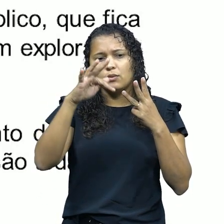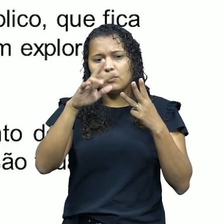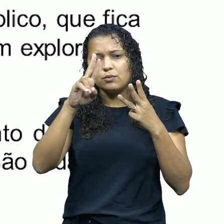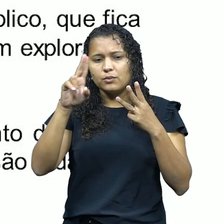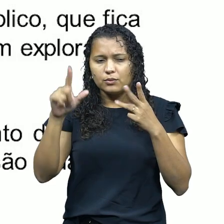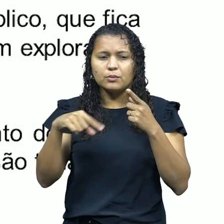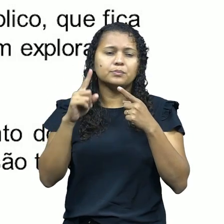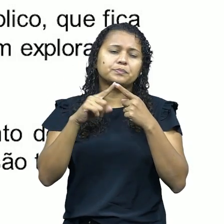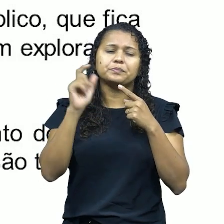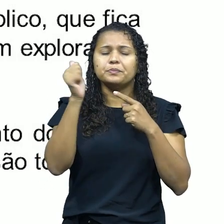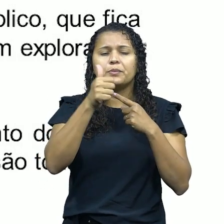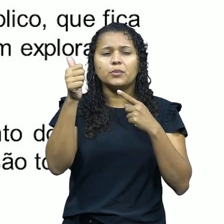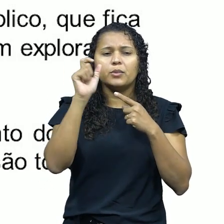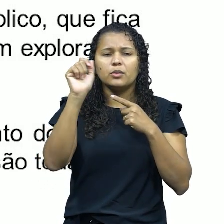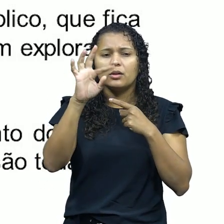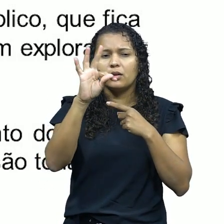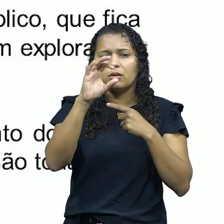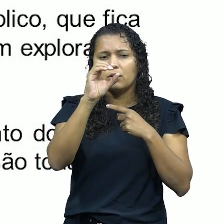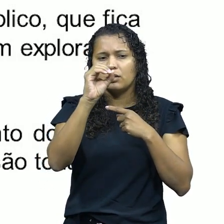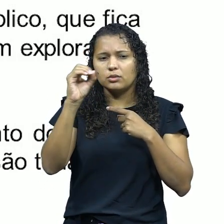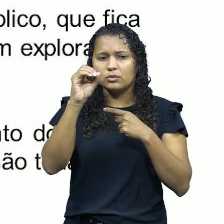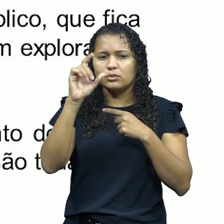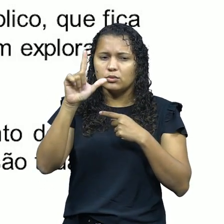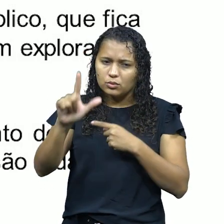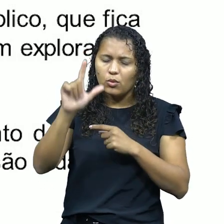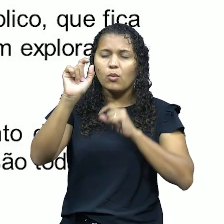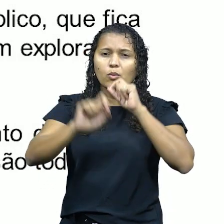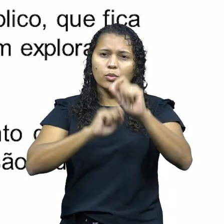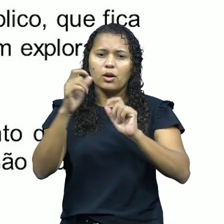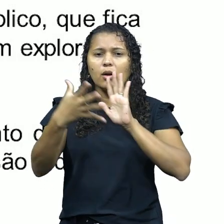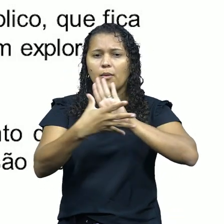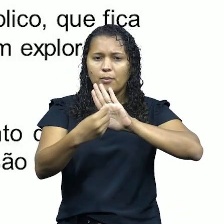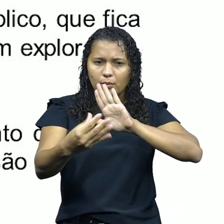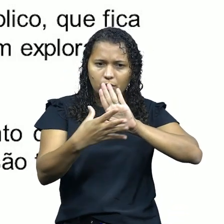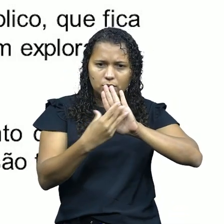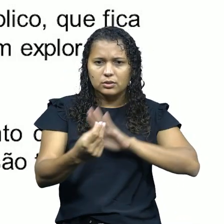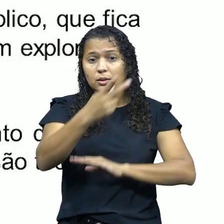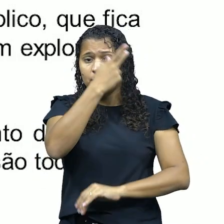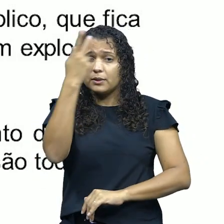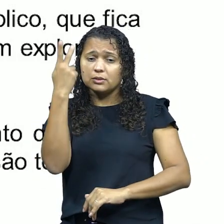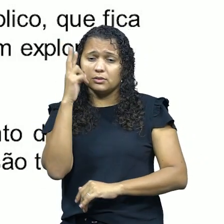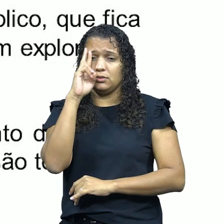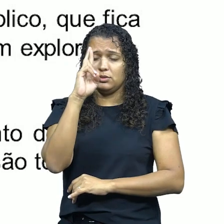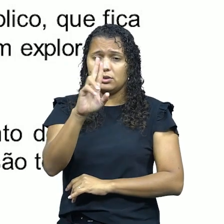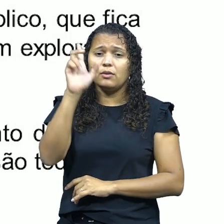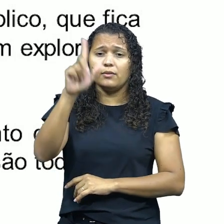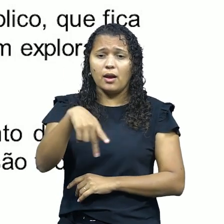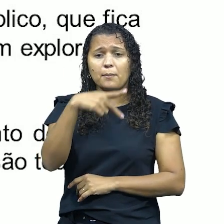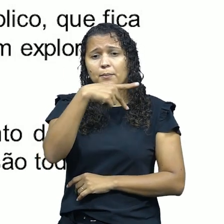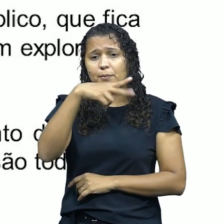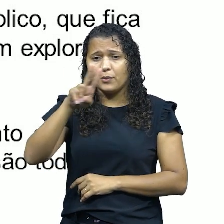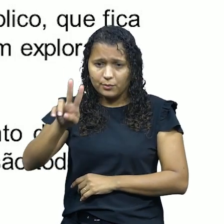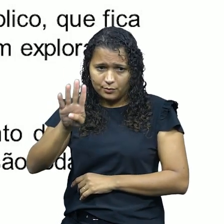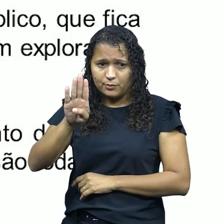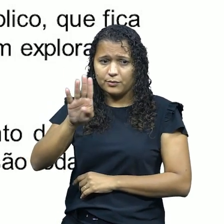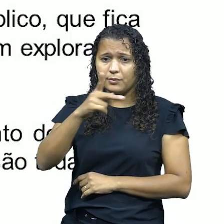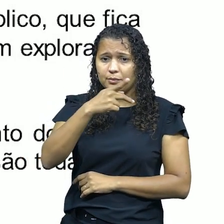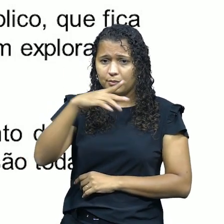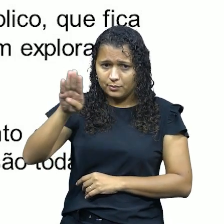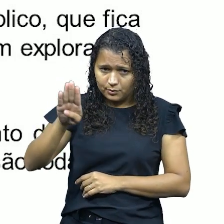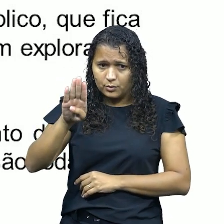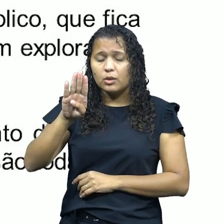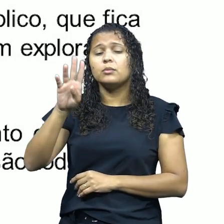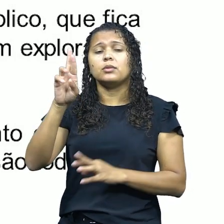Tool Port? O Tool Port ele é um modelo que ocorre quando a autoridade portuária ela é pública. E